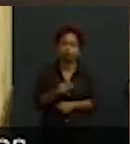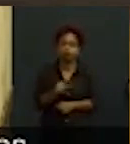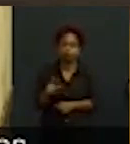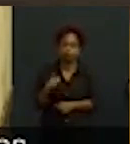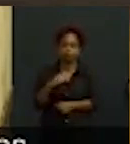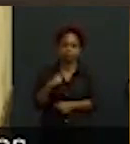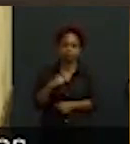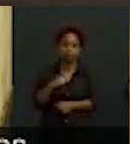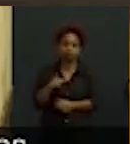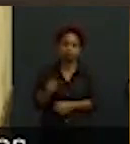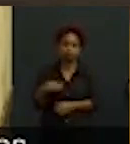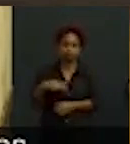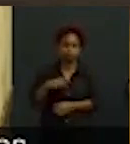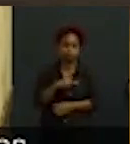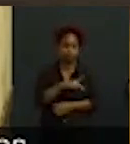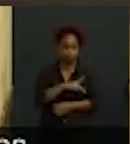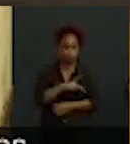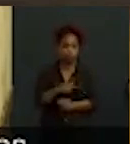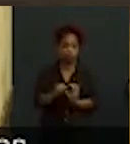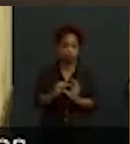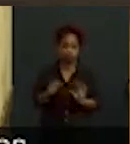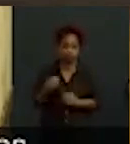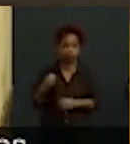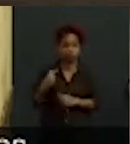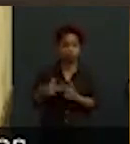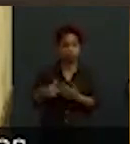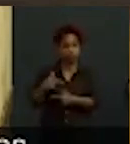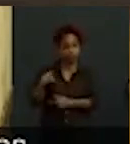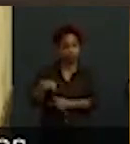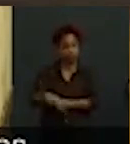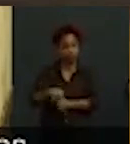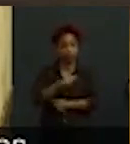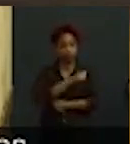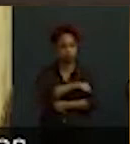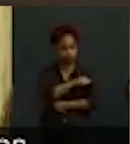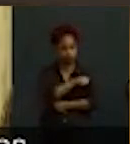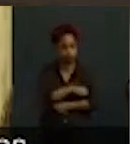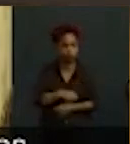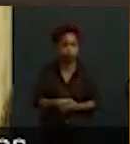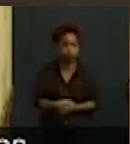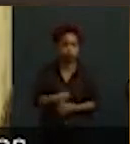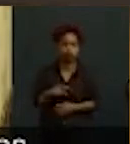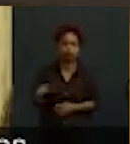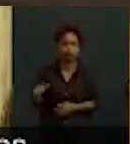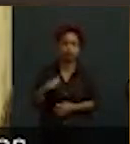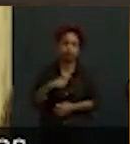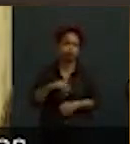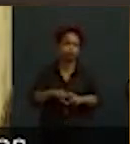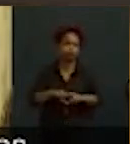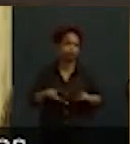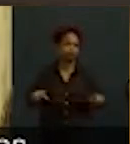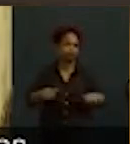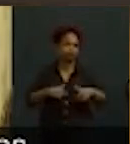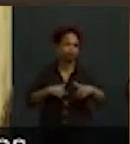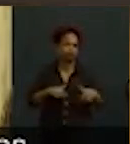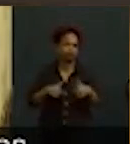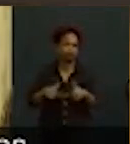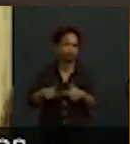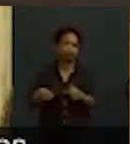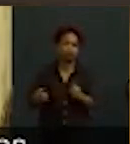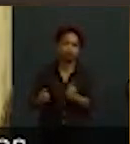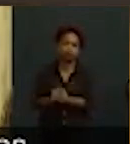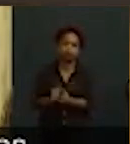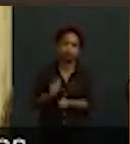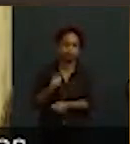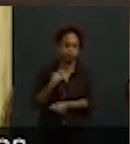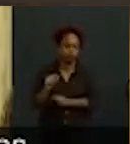à disposição do Ministério Público do Estado do Rio de Janeiro, onde exerceu funções junto ao